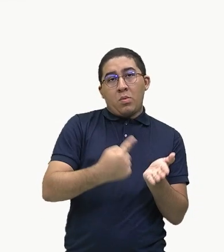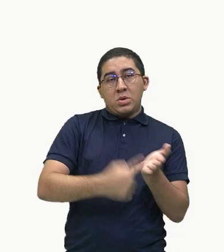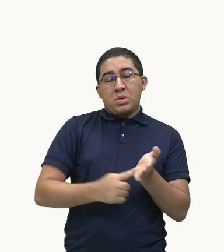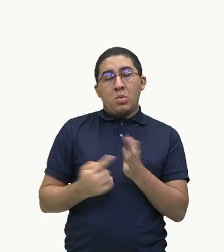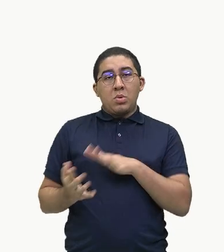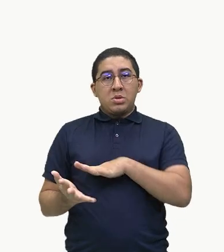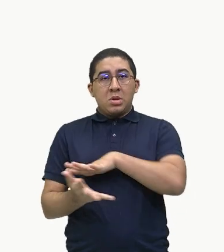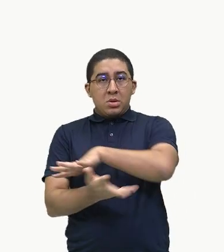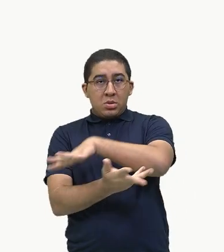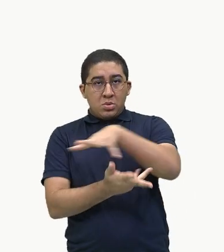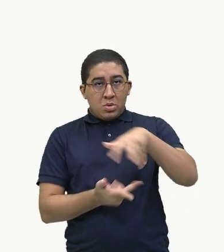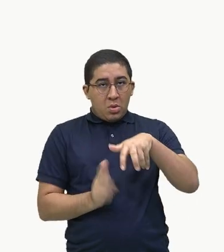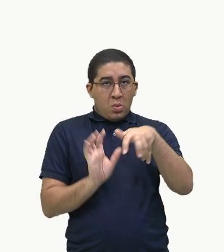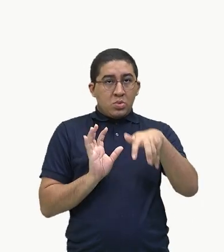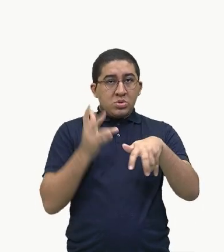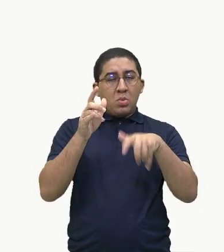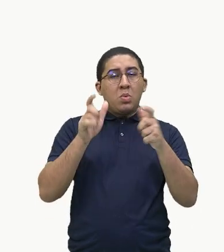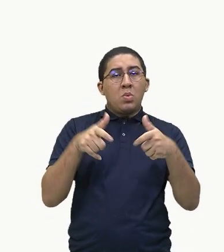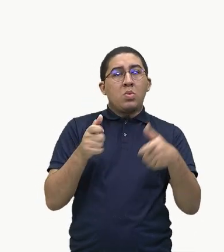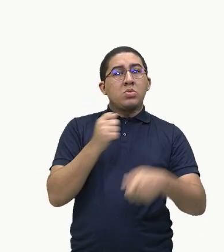Meridiano, que foi realizada lá em